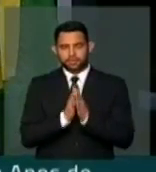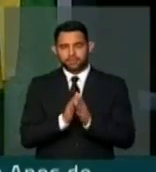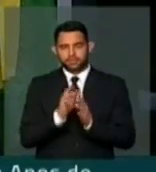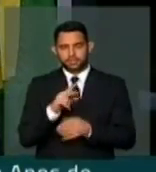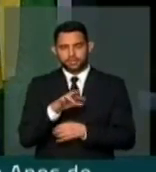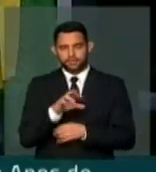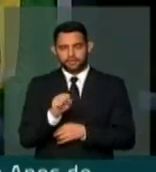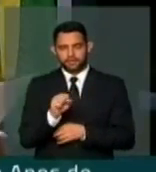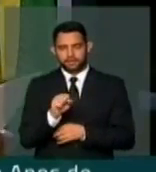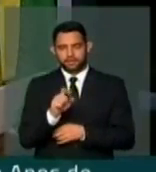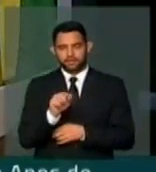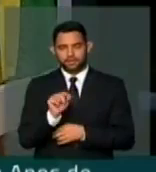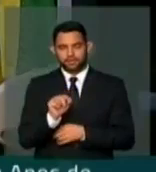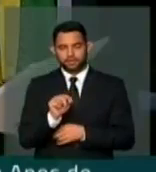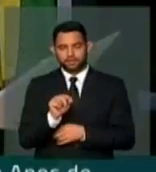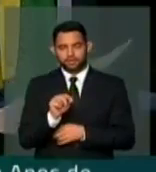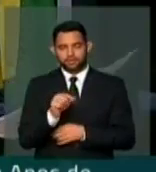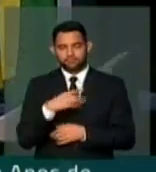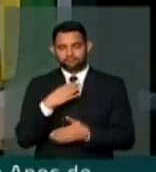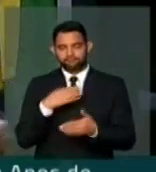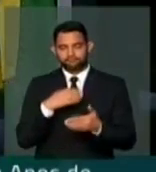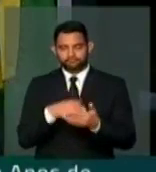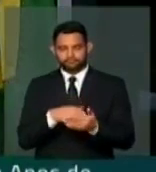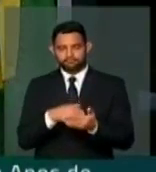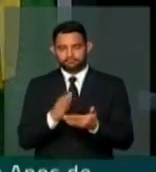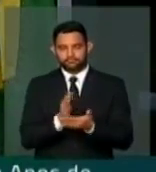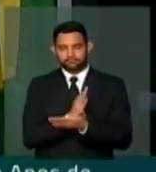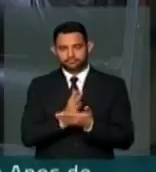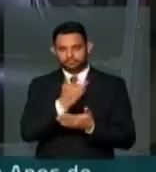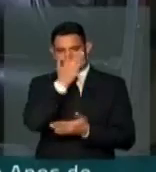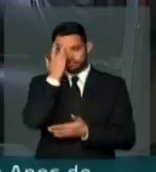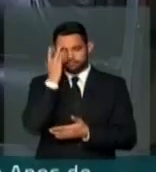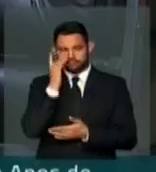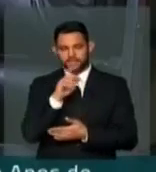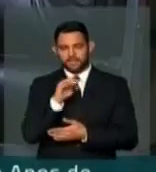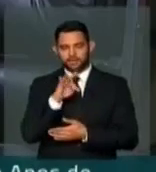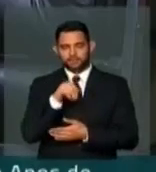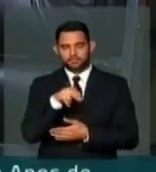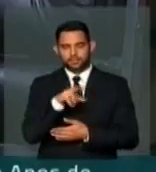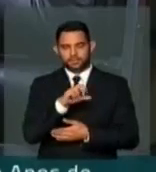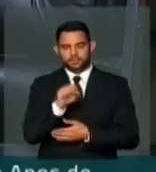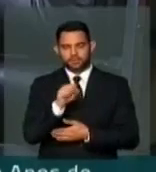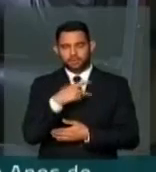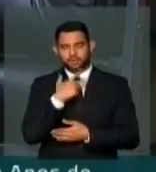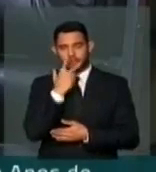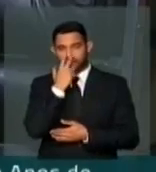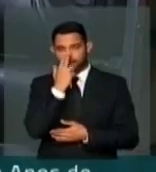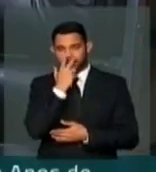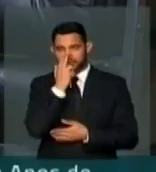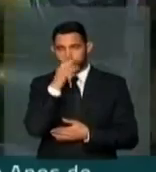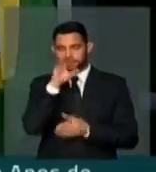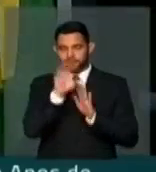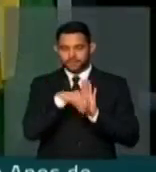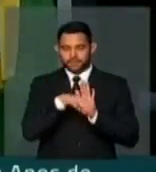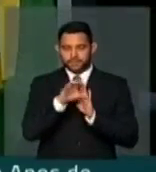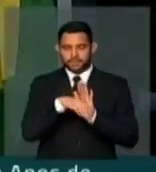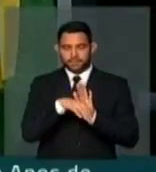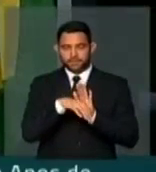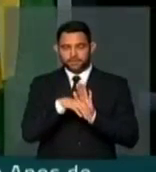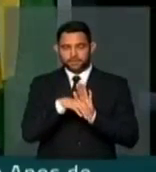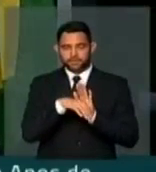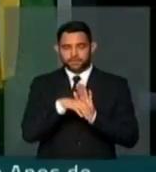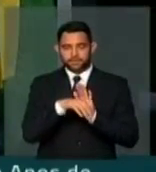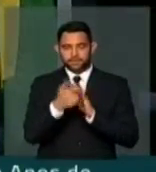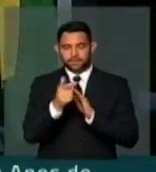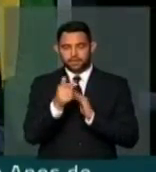cívica que é barrado por aqueles extremistas que acha que esses conceitos,